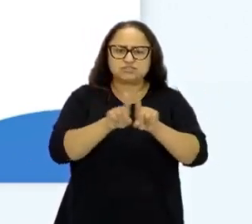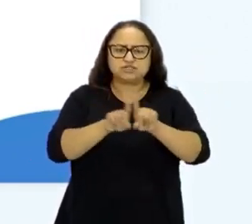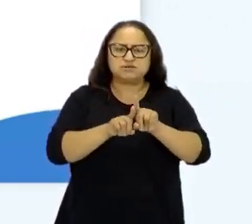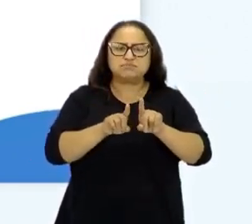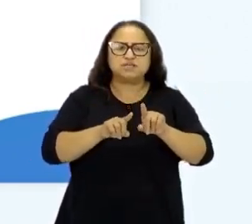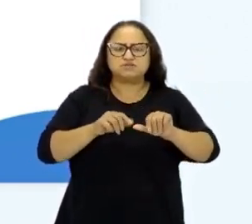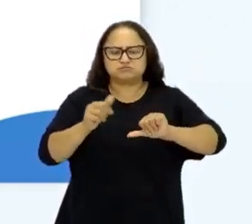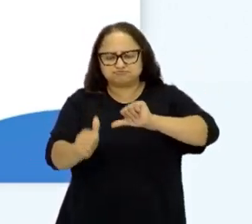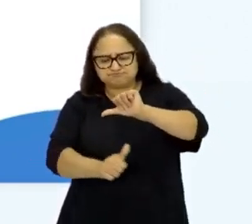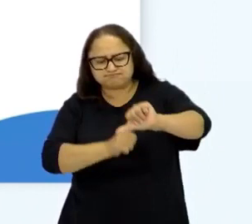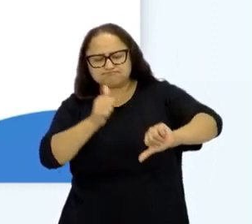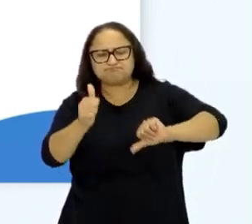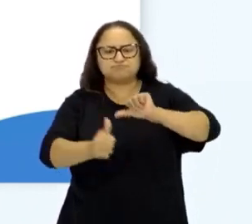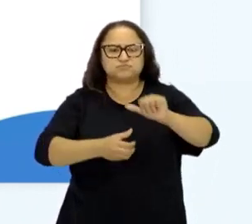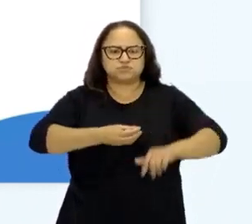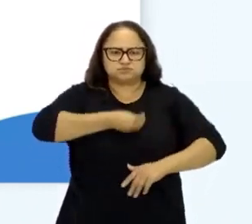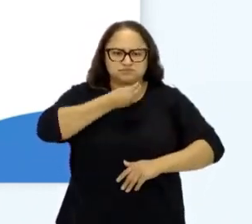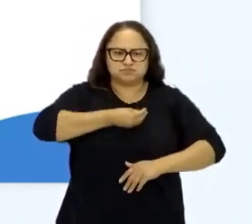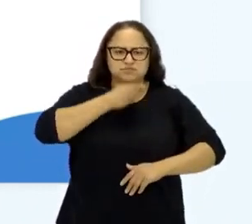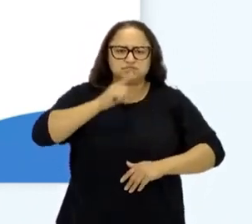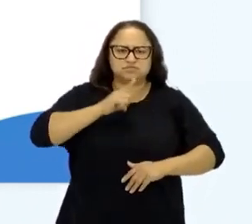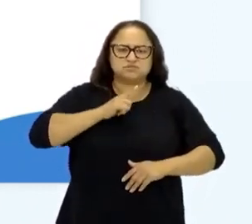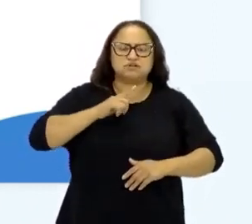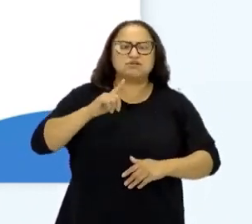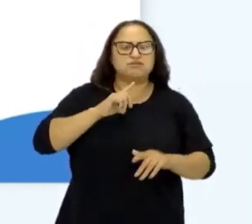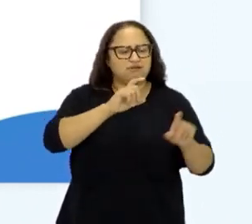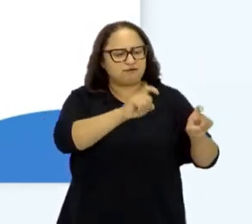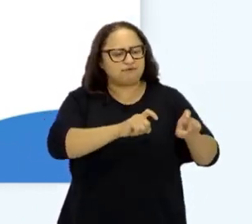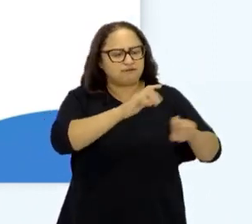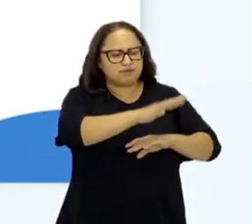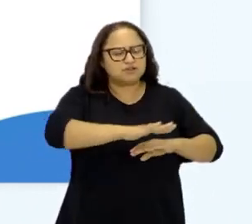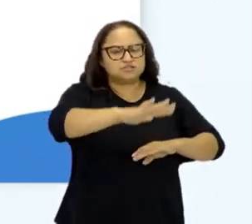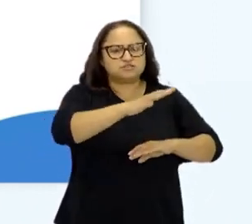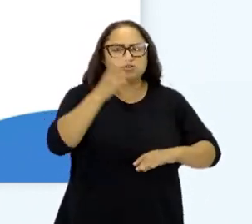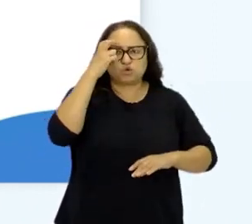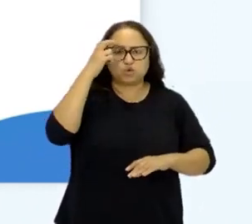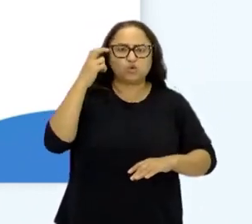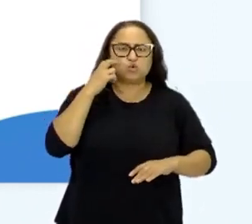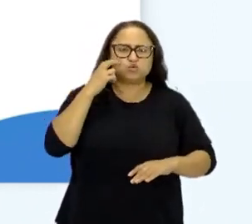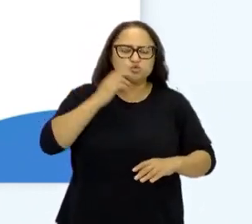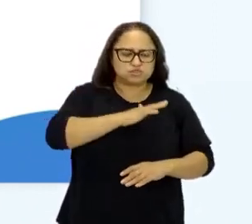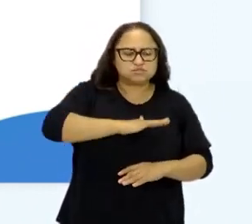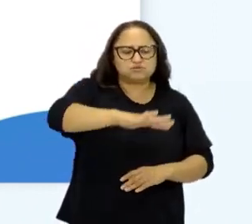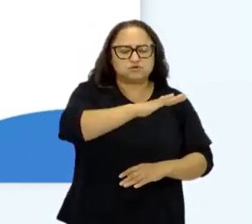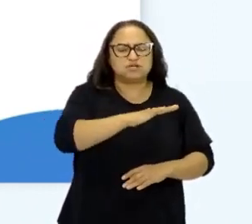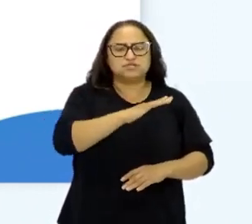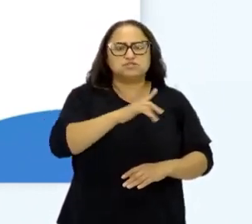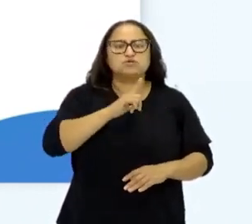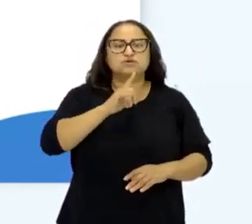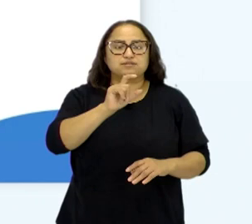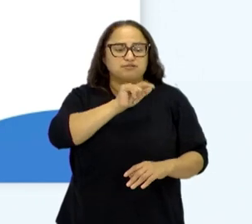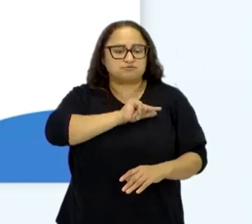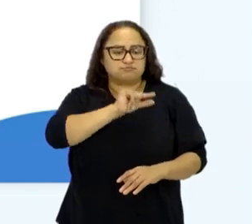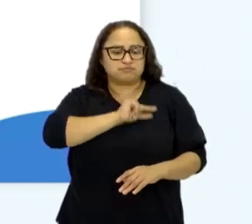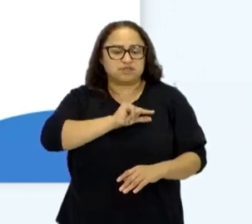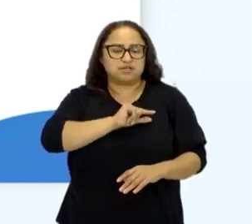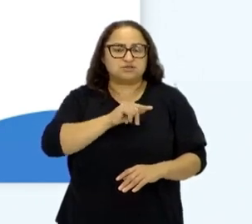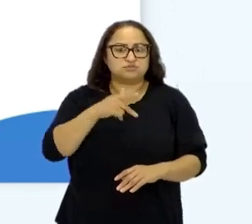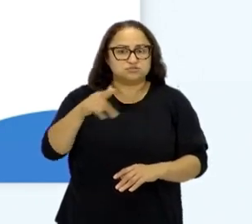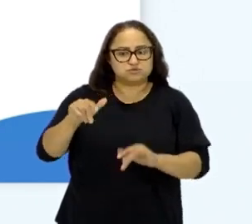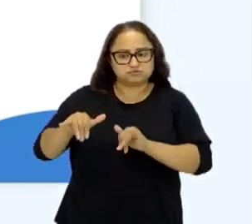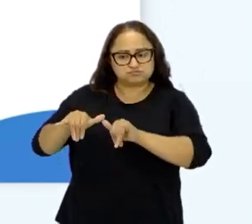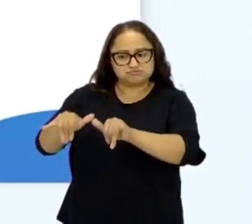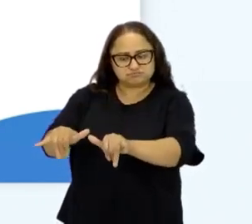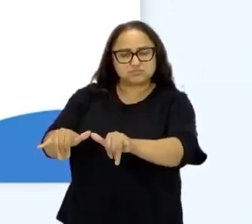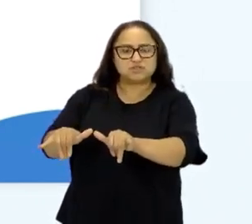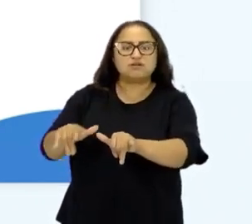biodiversidade mundial. Eles fazem parte de redes regionais e culturas locais e deixam boa parte de sua renda nos mercados de sua região,